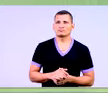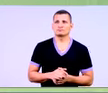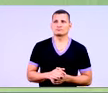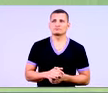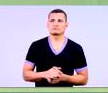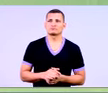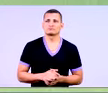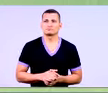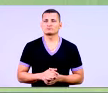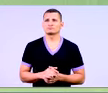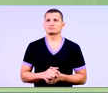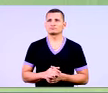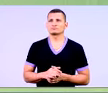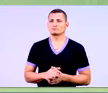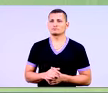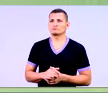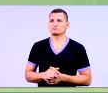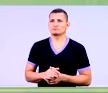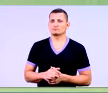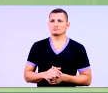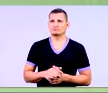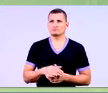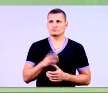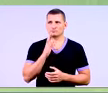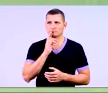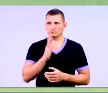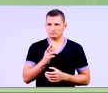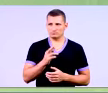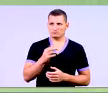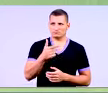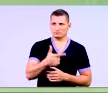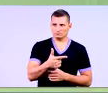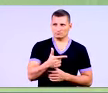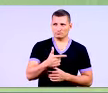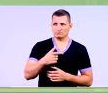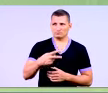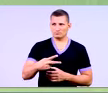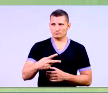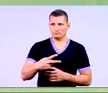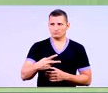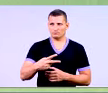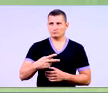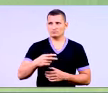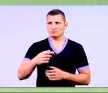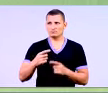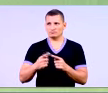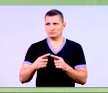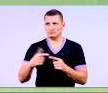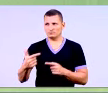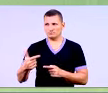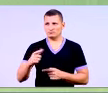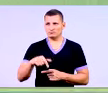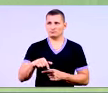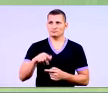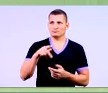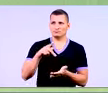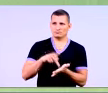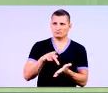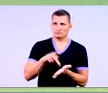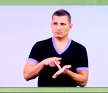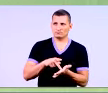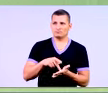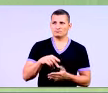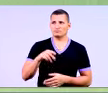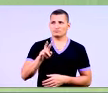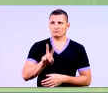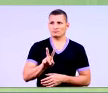exatamente então o resultado de 2 maior ou igual a 2 é verdadeiro